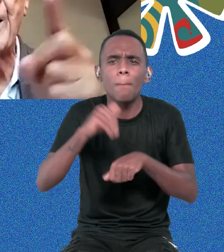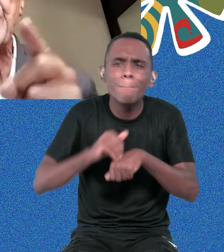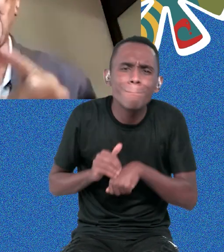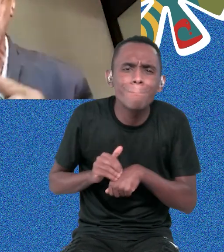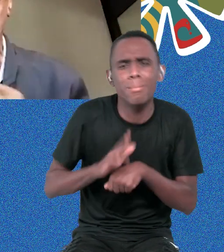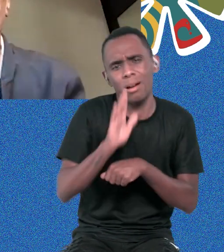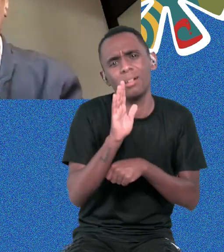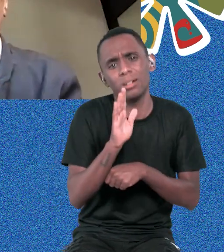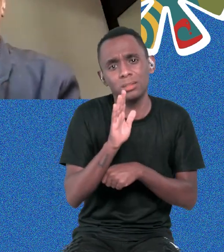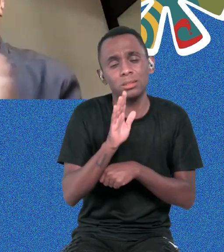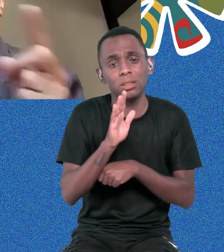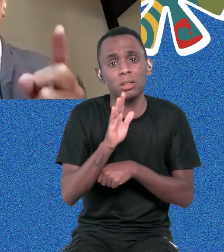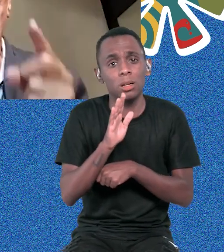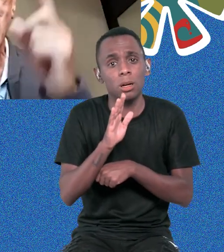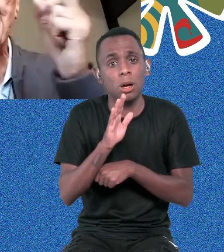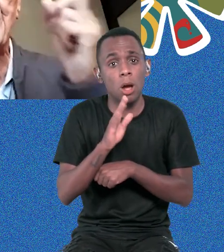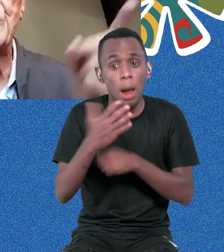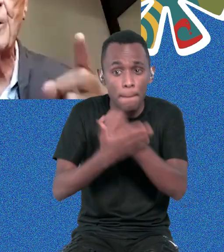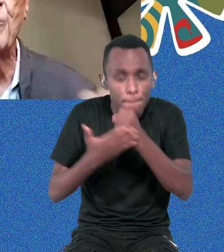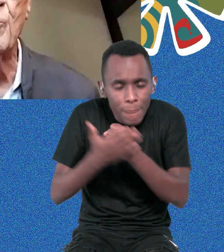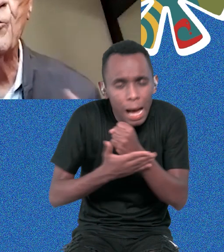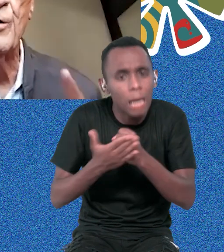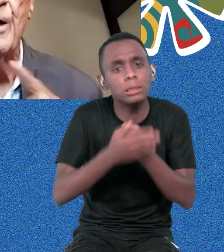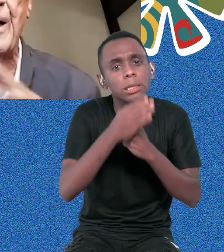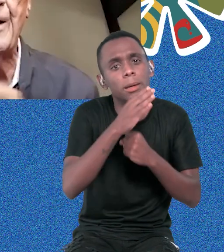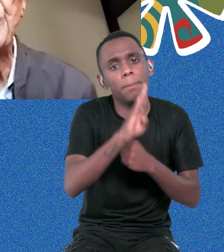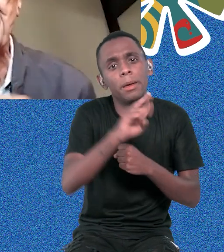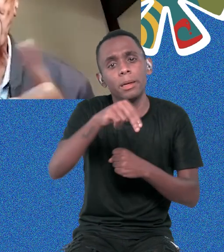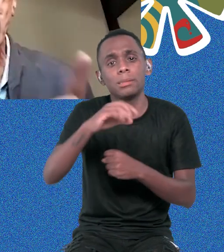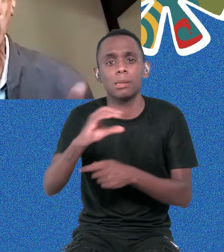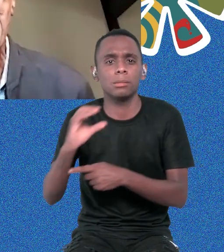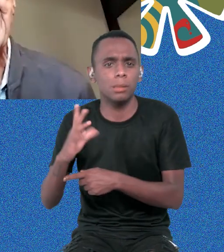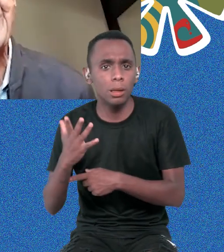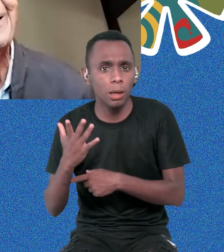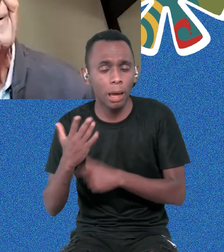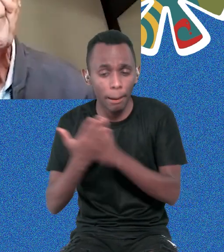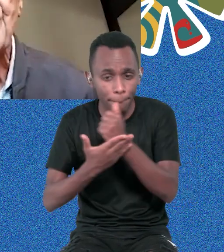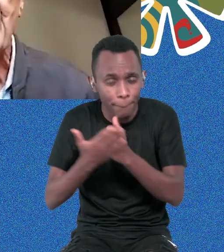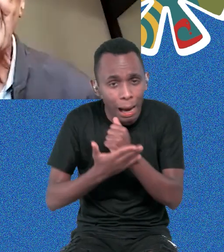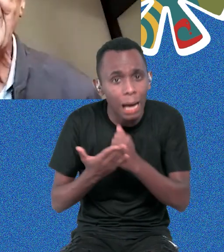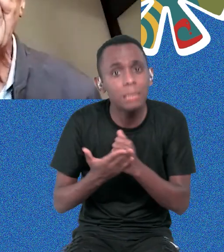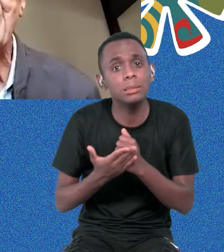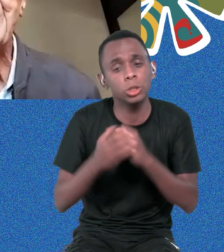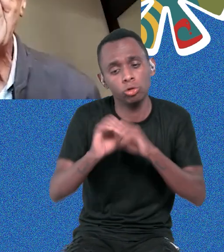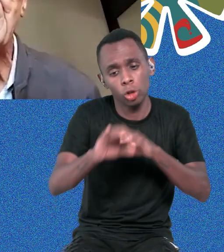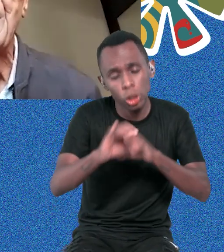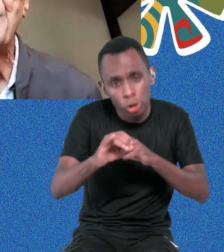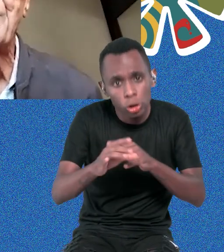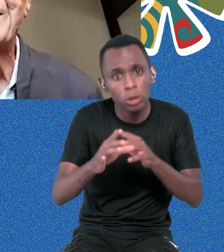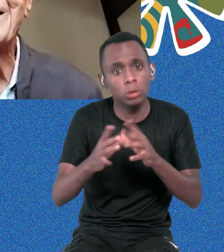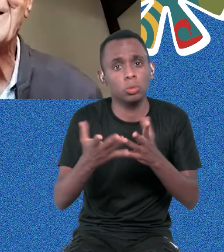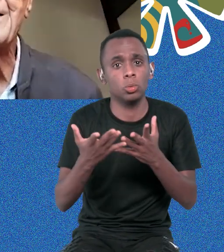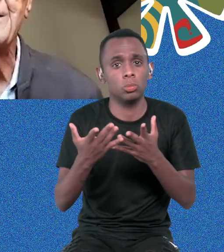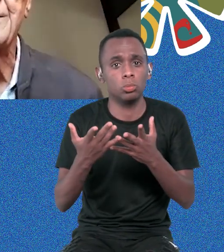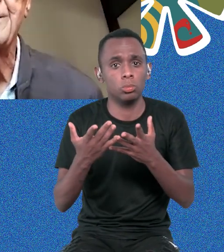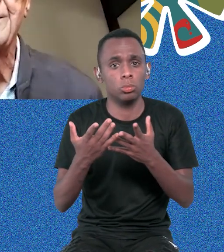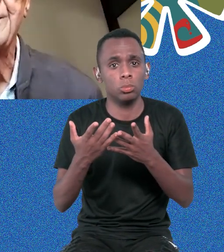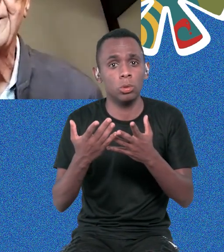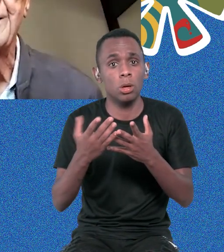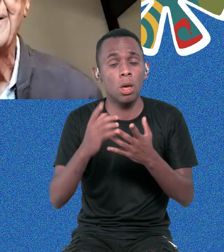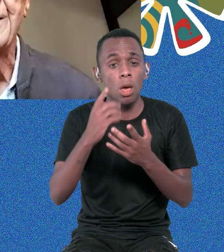pouquinho mais a base nacional comum, cada disciplina. E veja, a